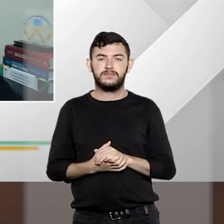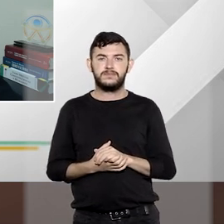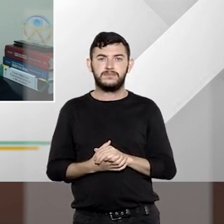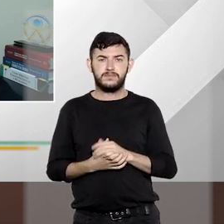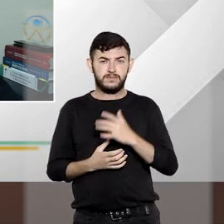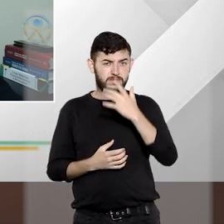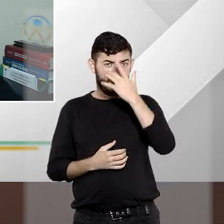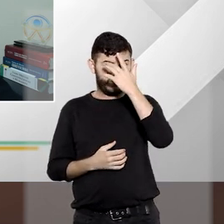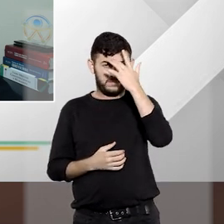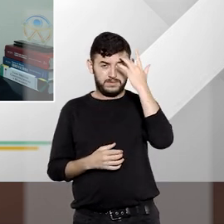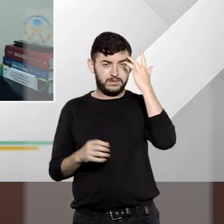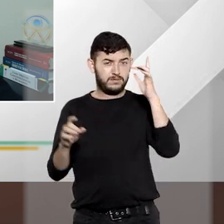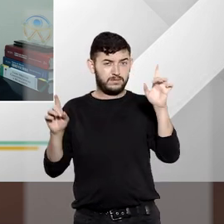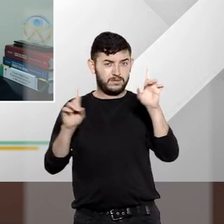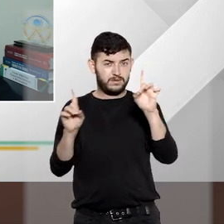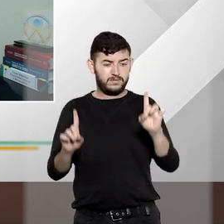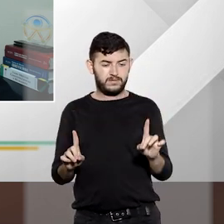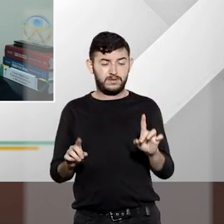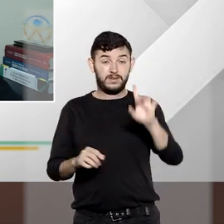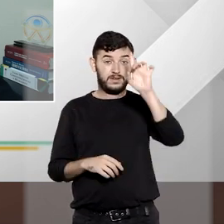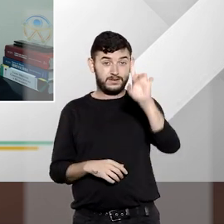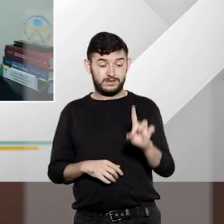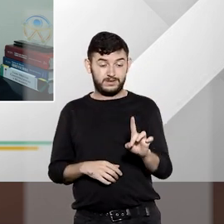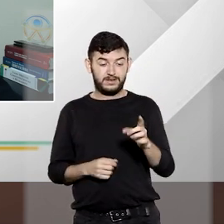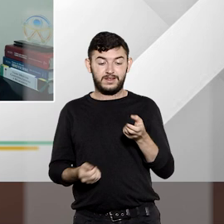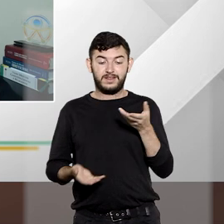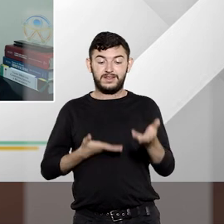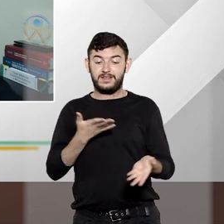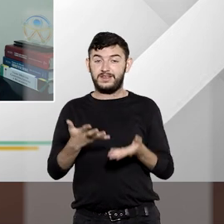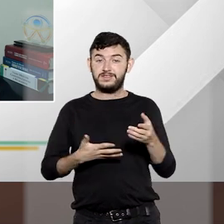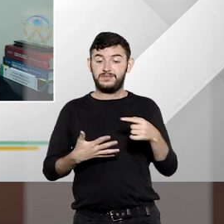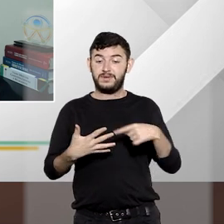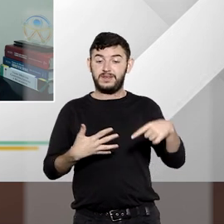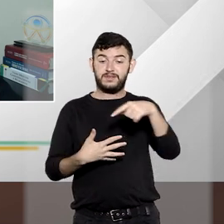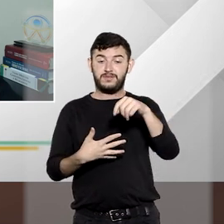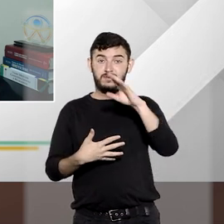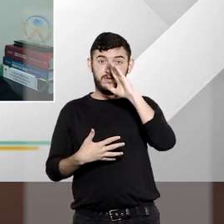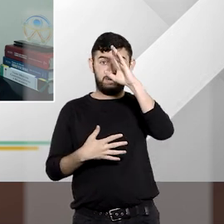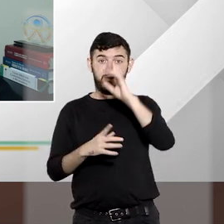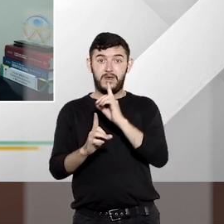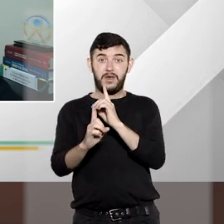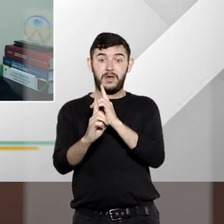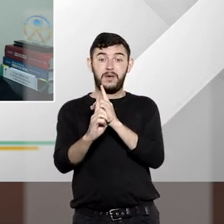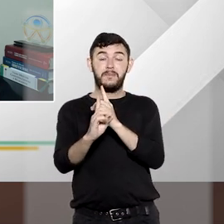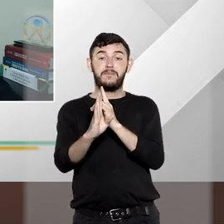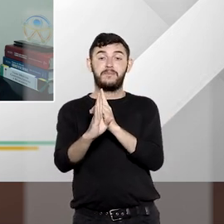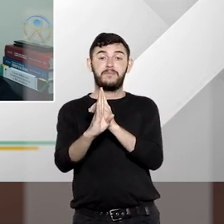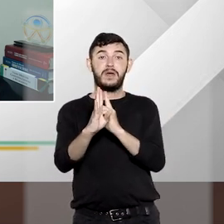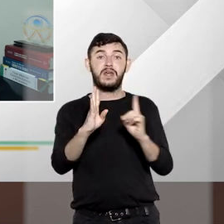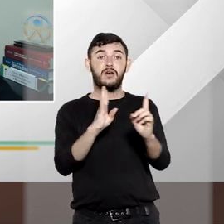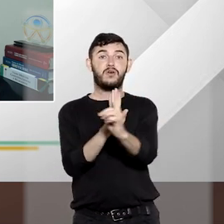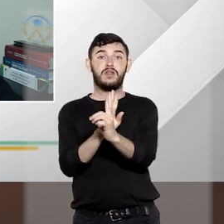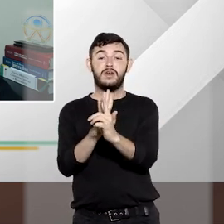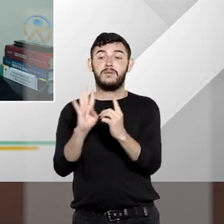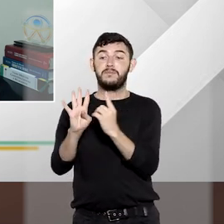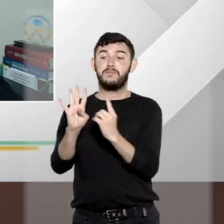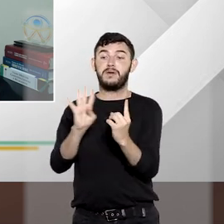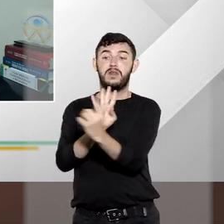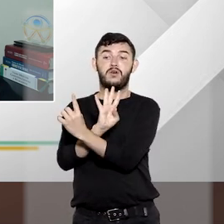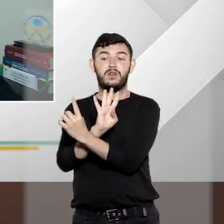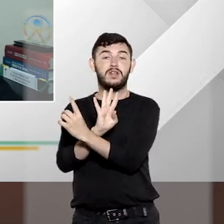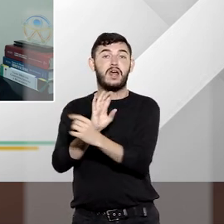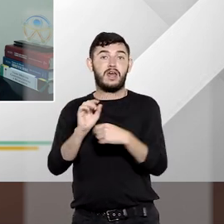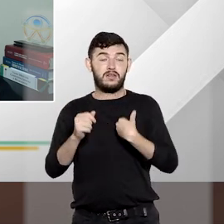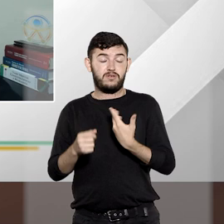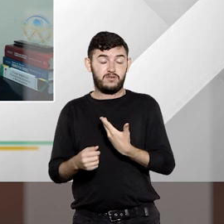Pessoas com deficiência têm direito a atendimento prioritário nos diversos serviços disponíveis, tanto na esfera pública quanto na privada,